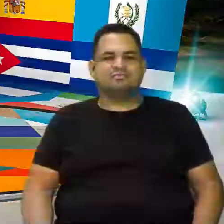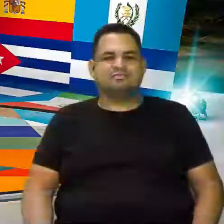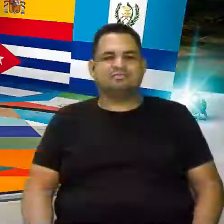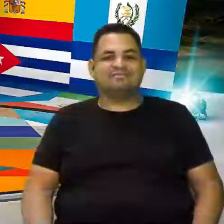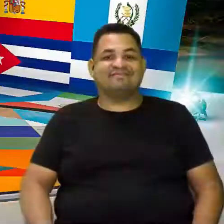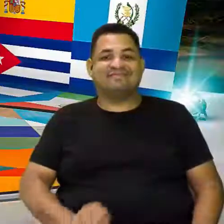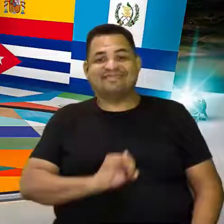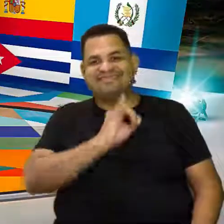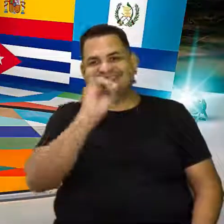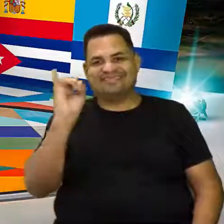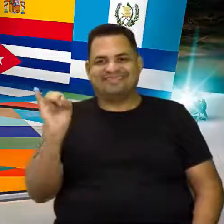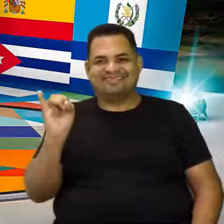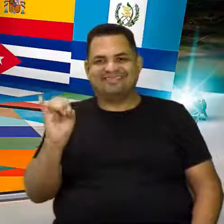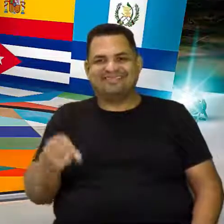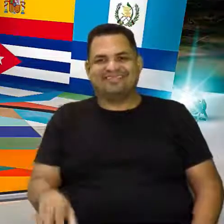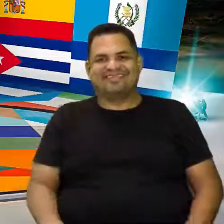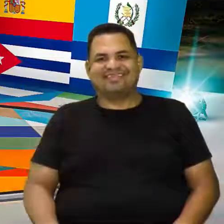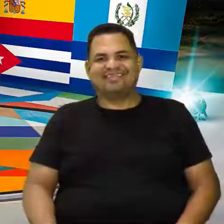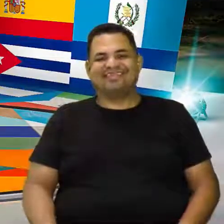Oi?